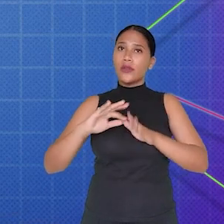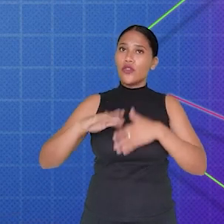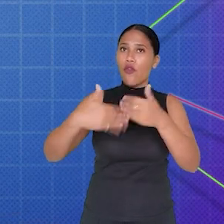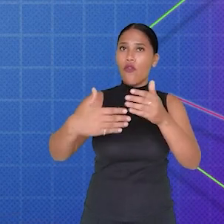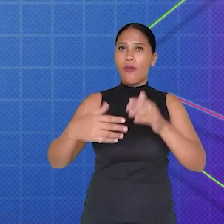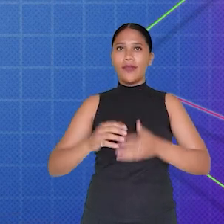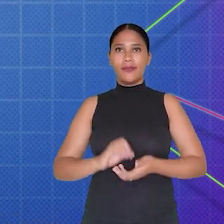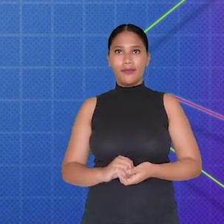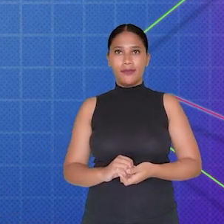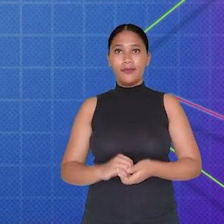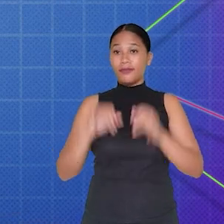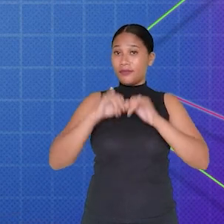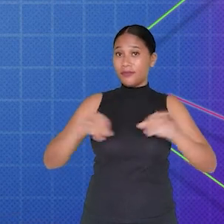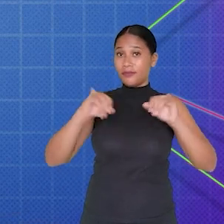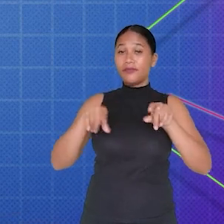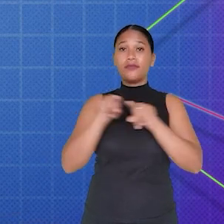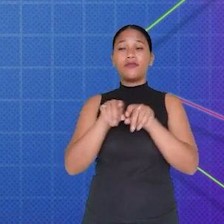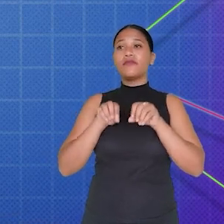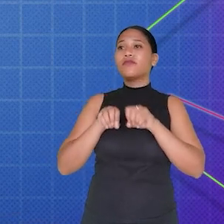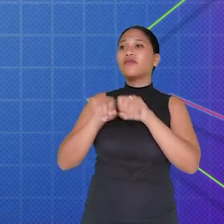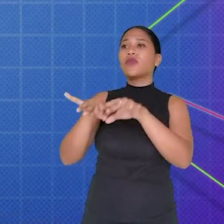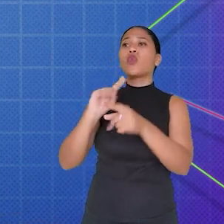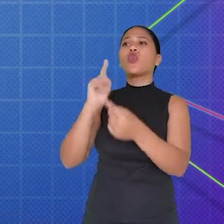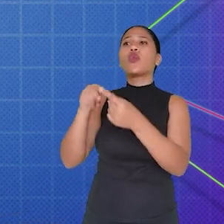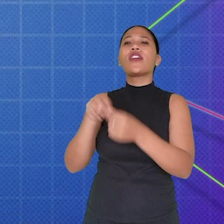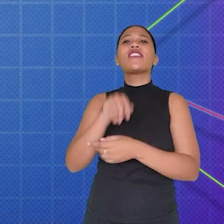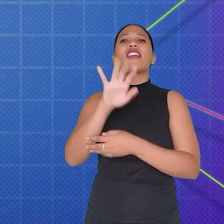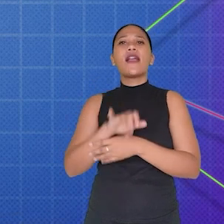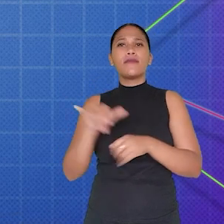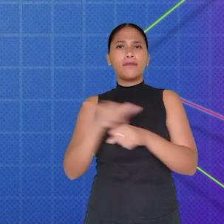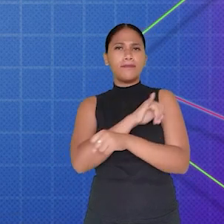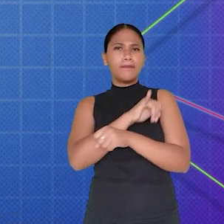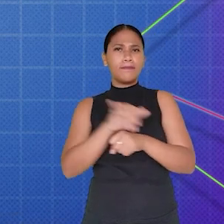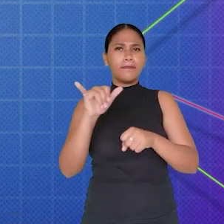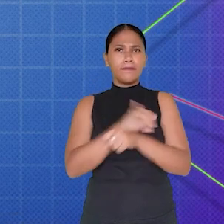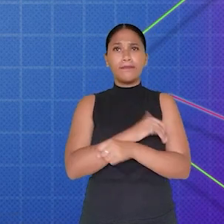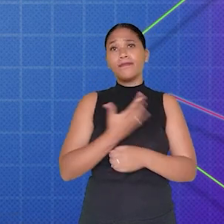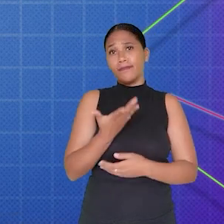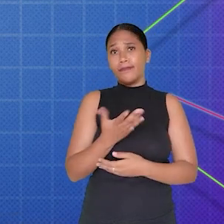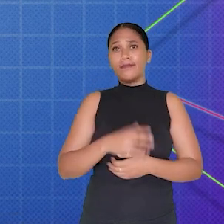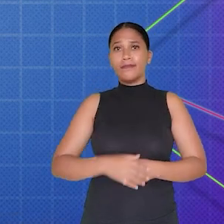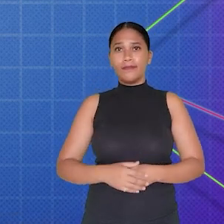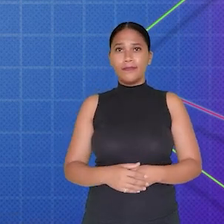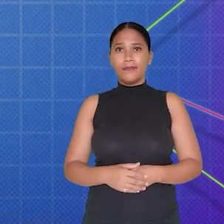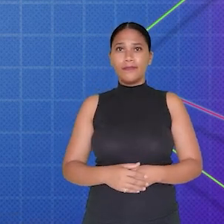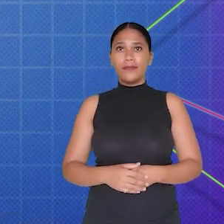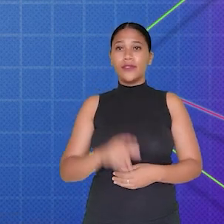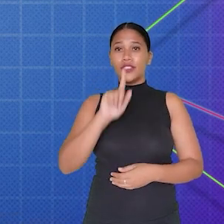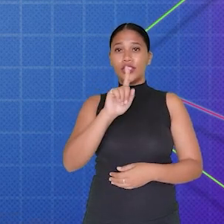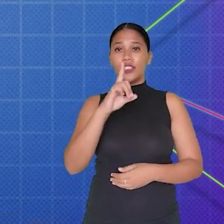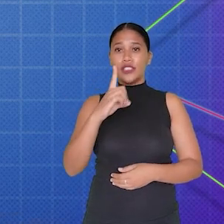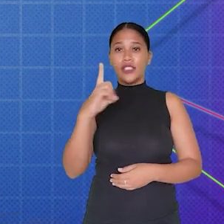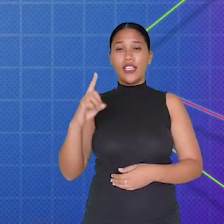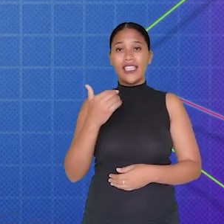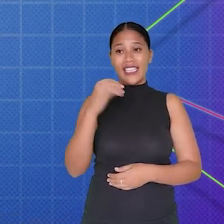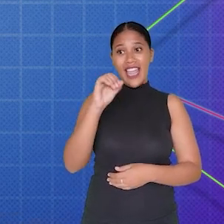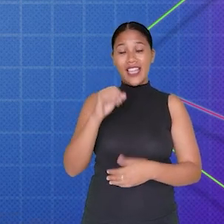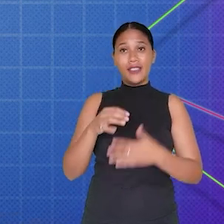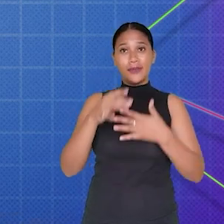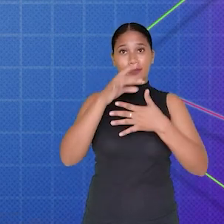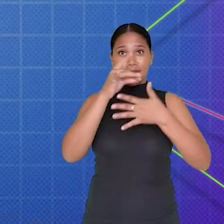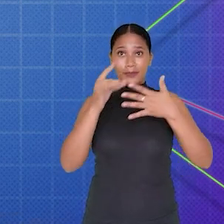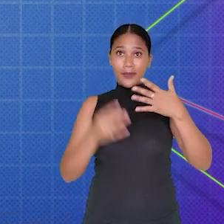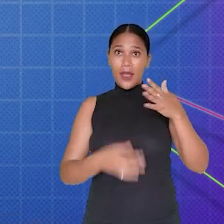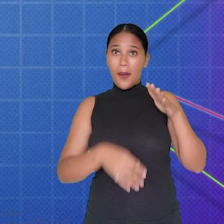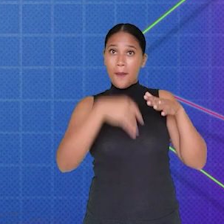prazos para o desenvolvimento do jogo. Marketing e distribuição. Descreve as estratégias de marketing e distribuição do jogo. O GDD de